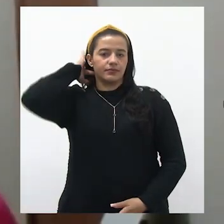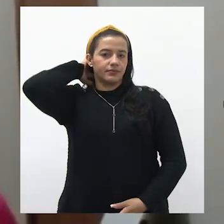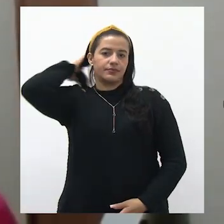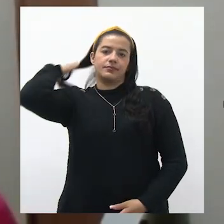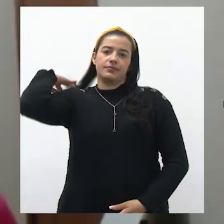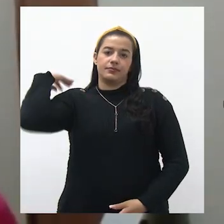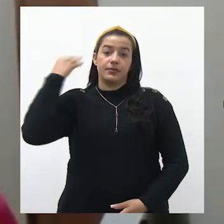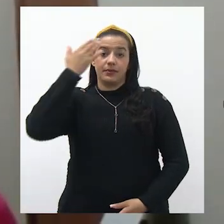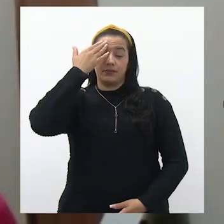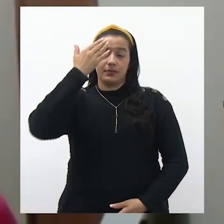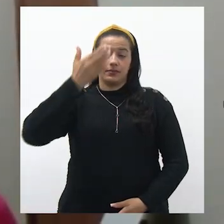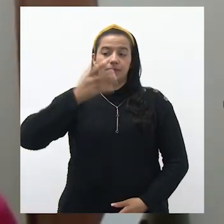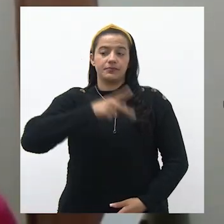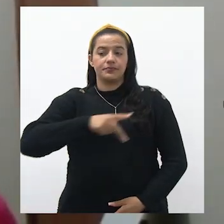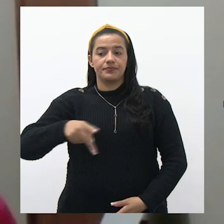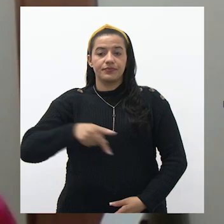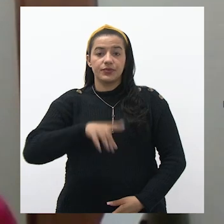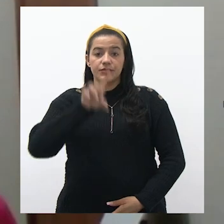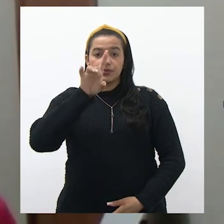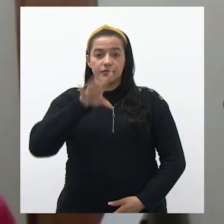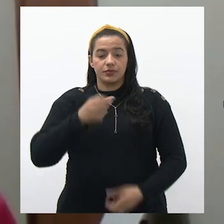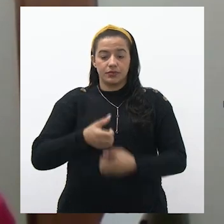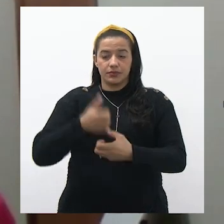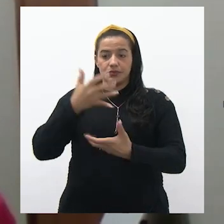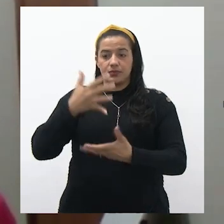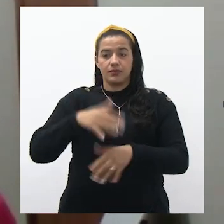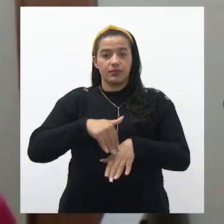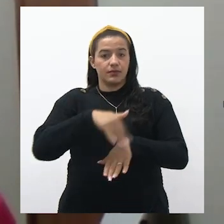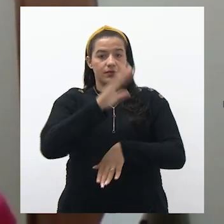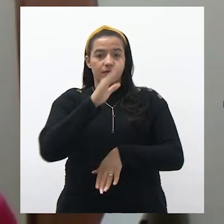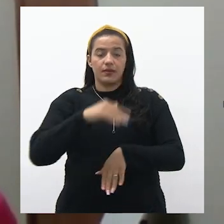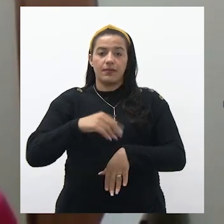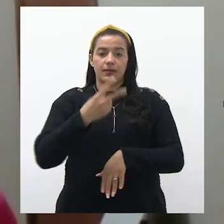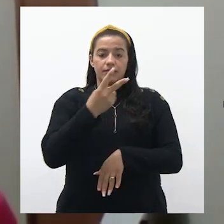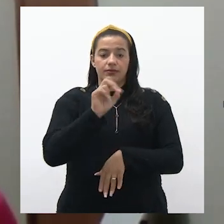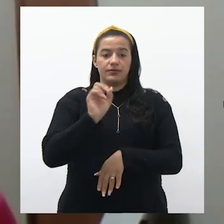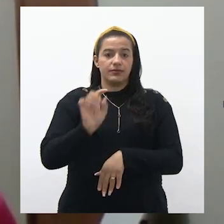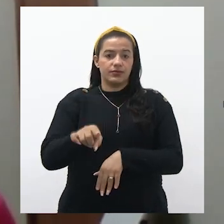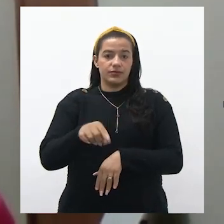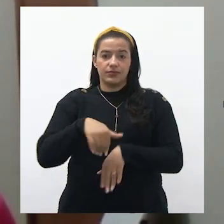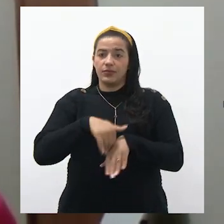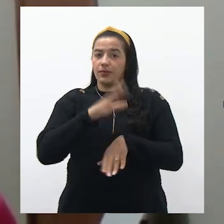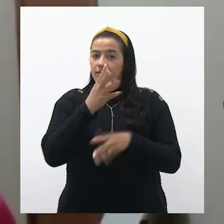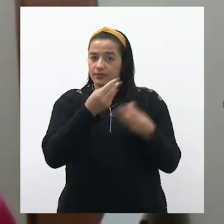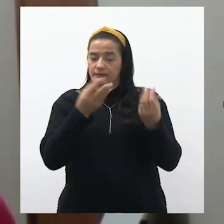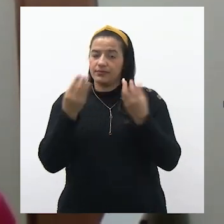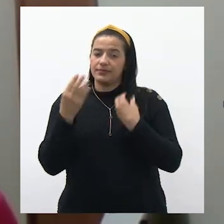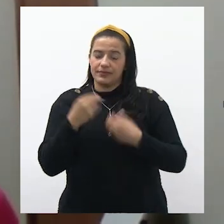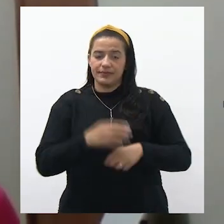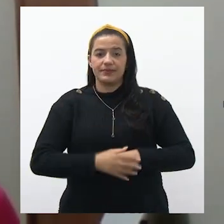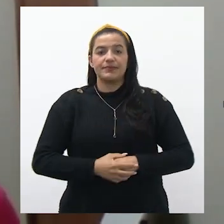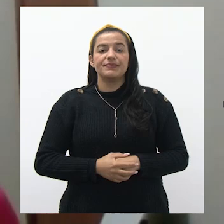Obrigada, professores. Só para dizer, Edna, nós somos mais de 20 mil agora, hein? Bastante.